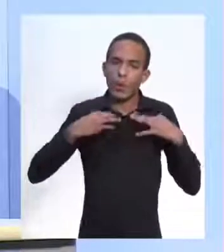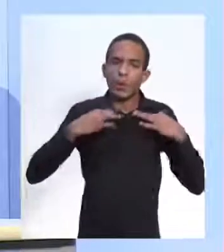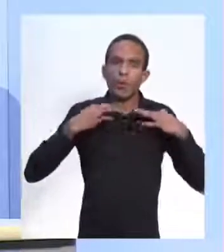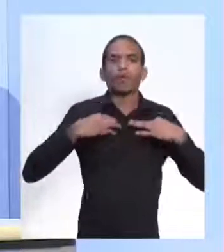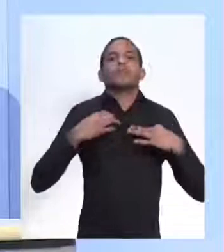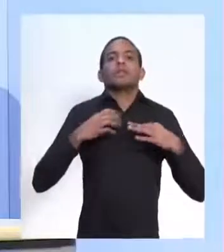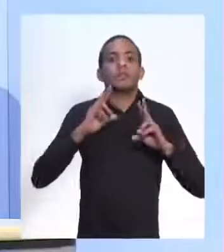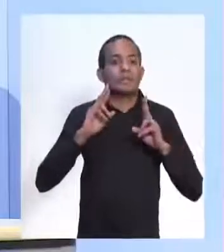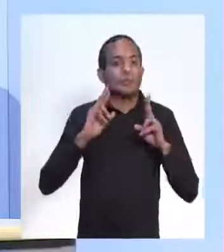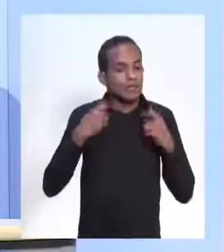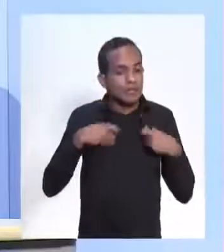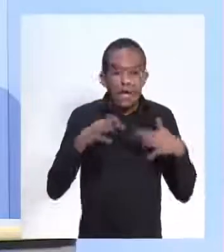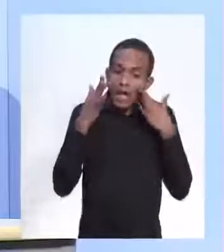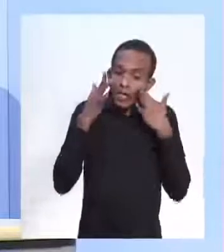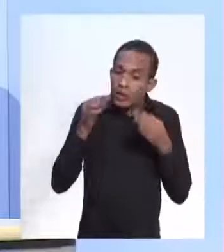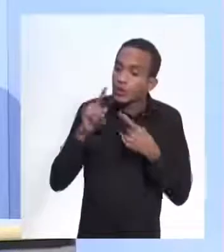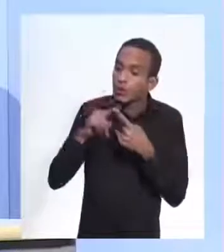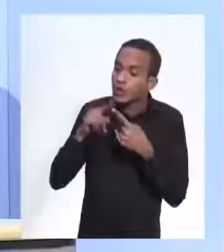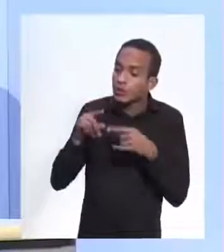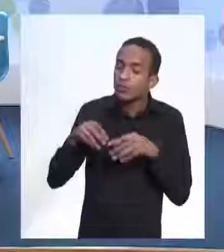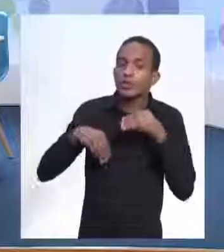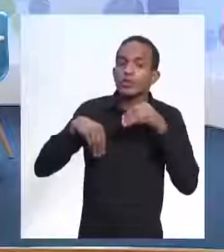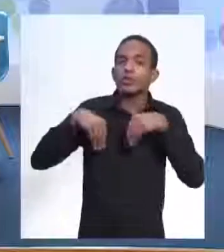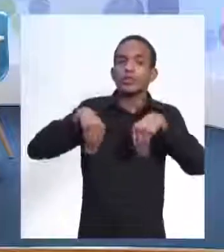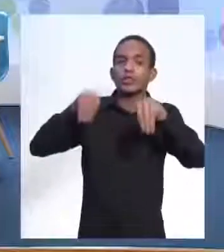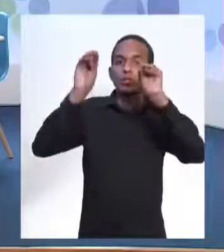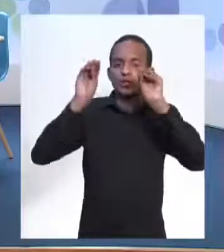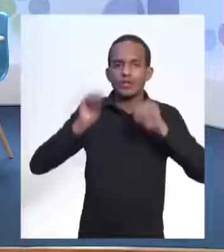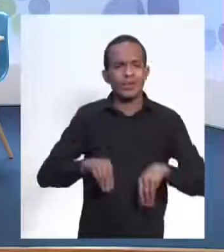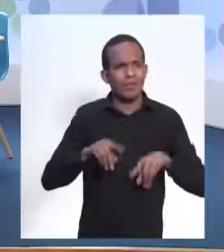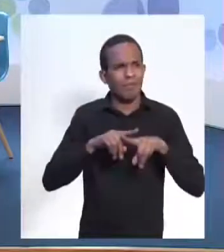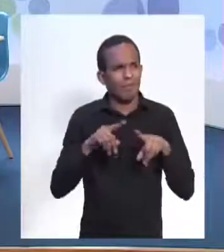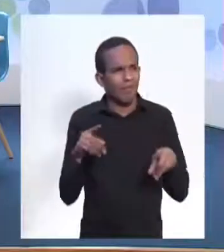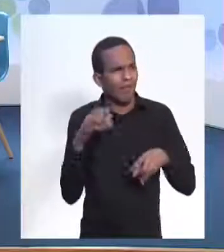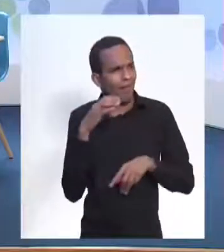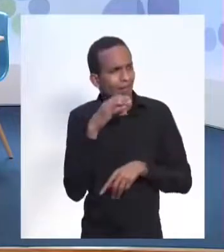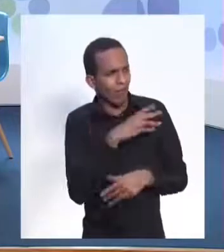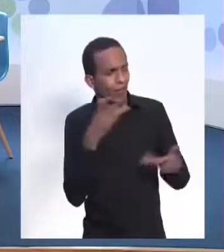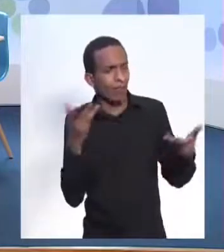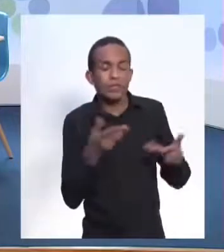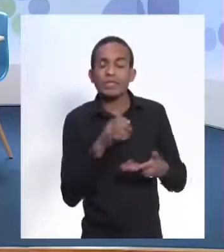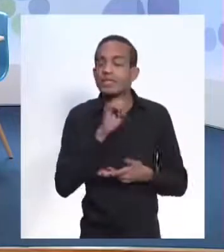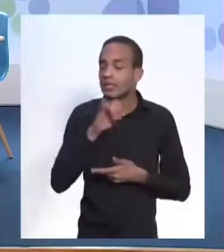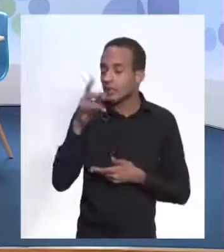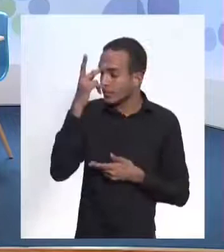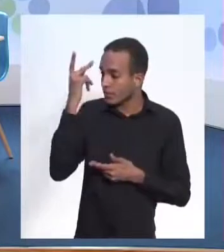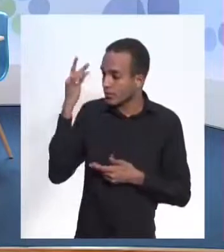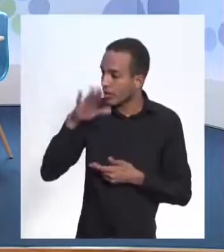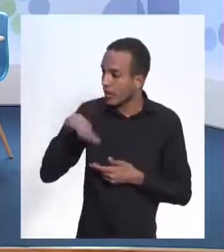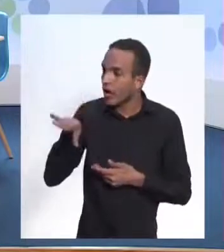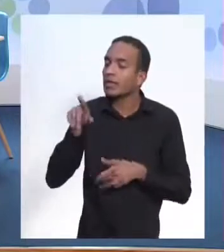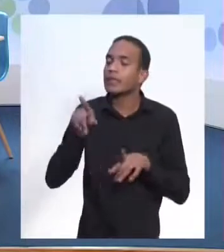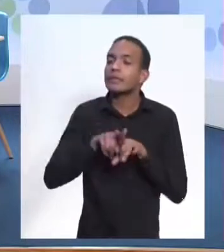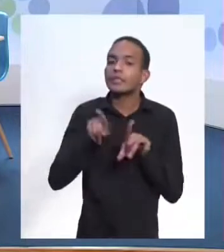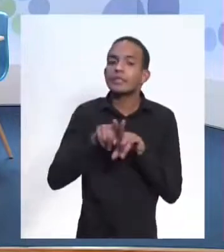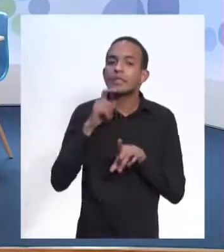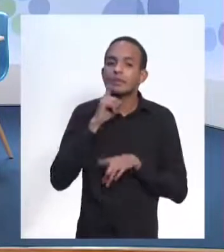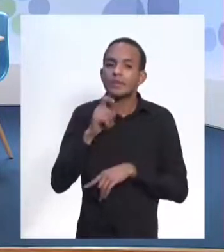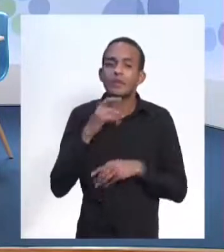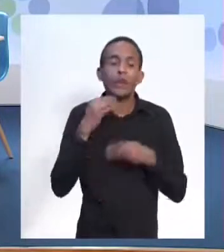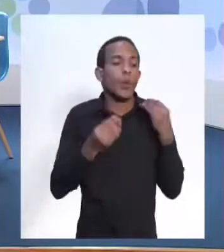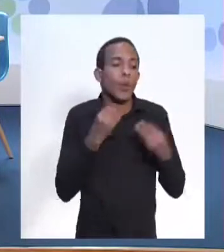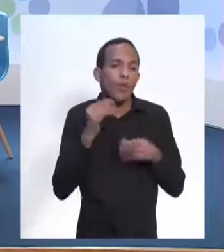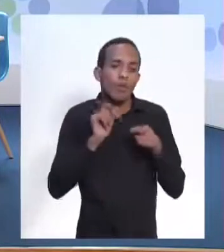peça, ele tem que prestar atenção no tipo de tecido. Ah, mas está verão. Gente, e se a peça se ambientar no inverno? Como é que ele vai